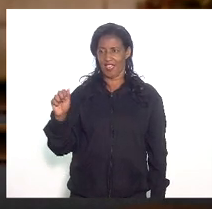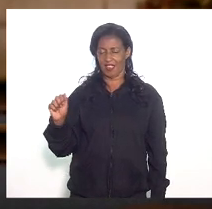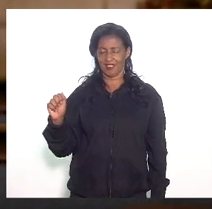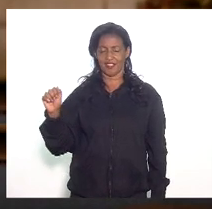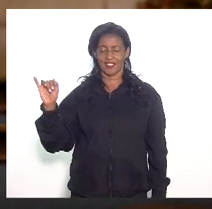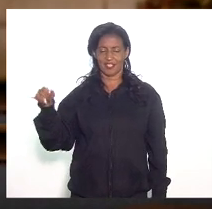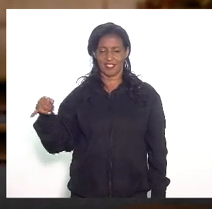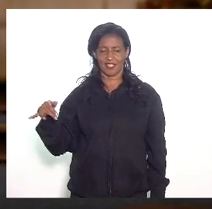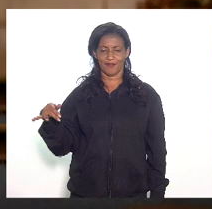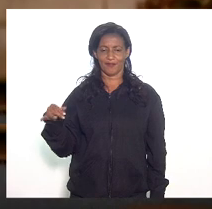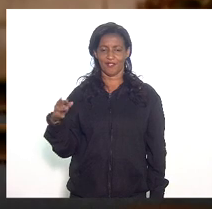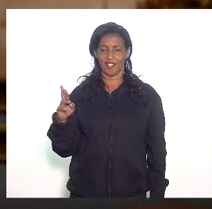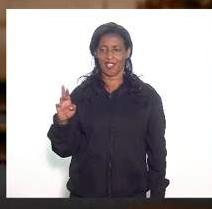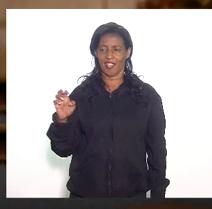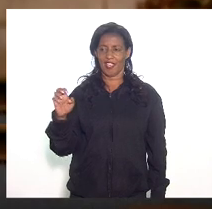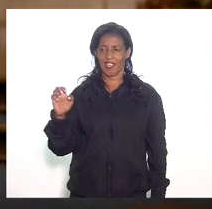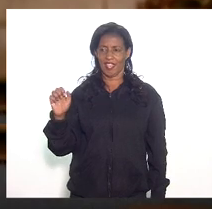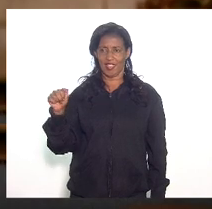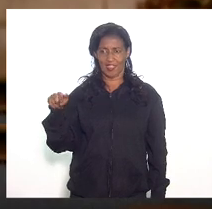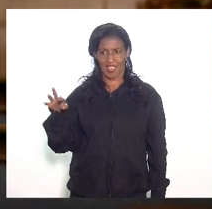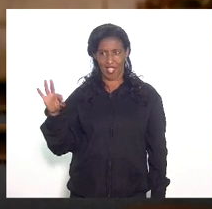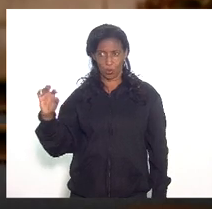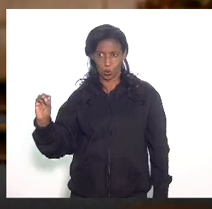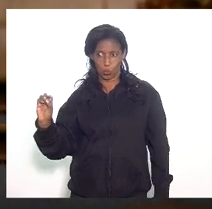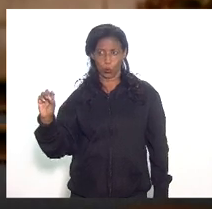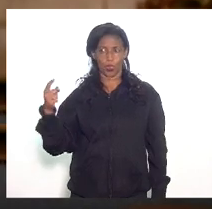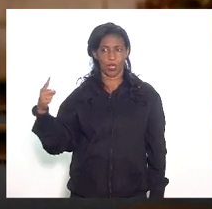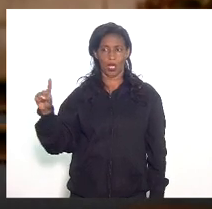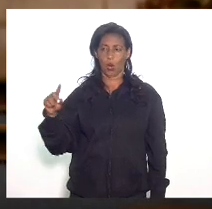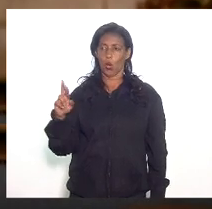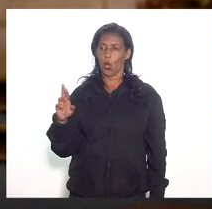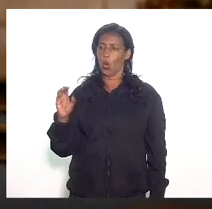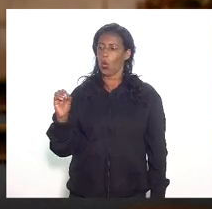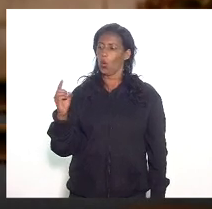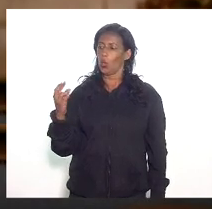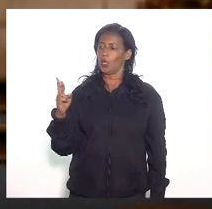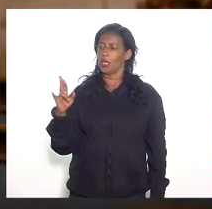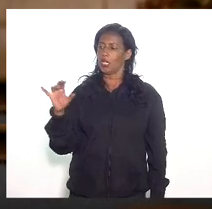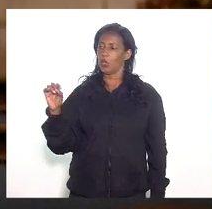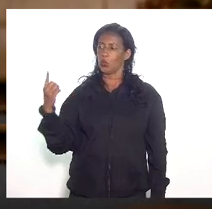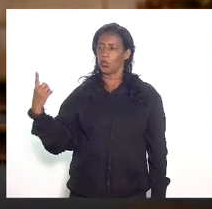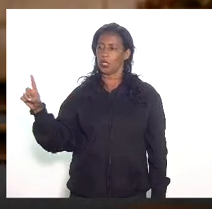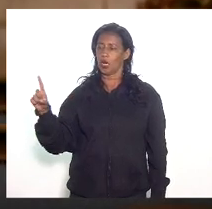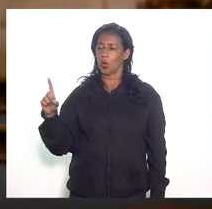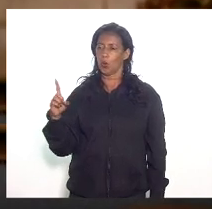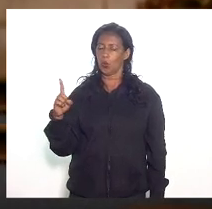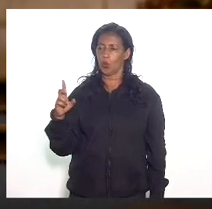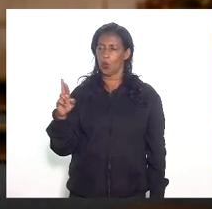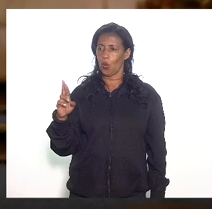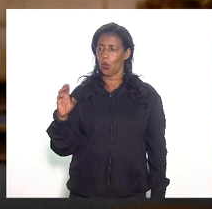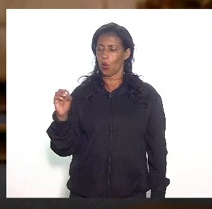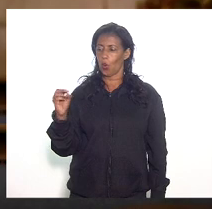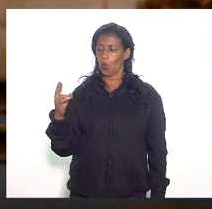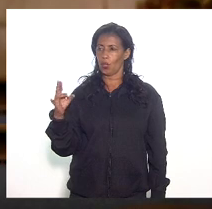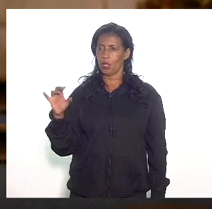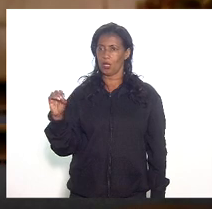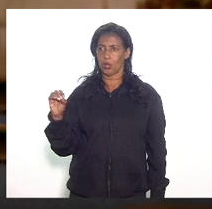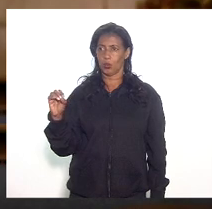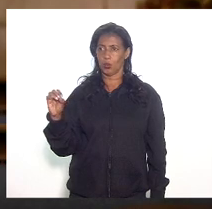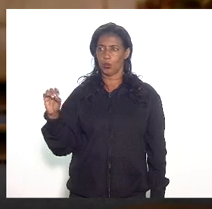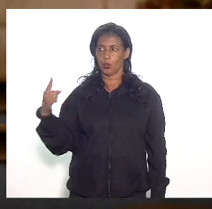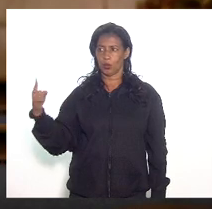deputado Renato Zaca não deputado Rodrigo Amorim não deputado Rodrigo Bacelá sim